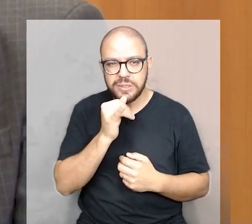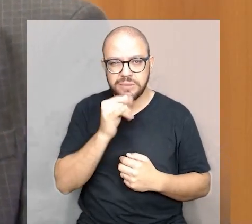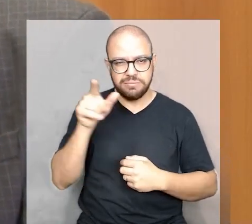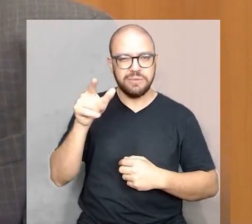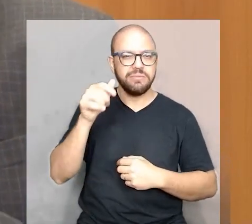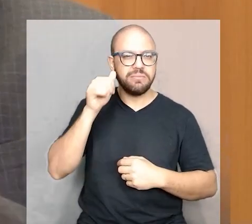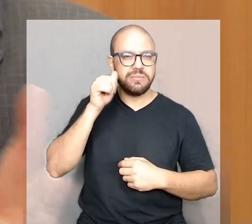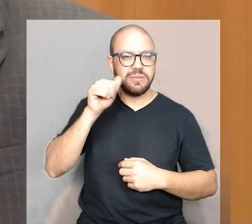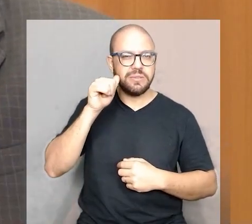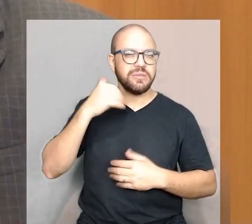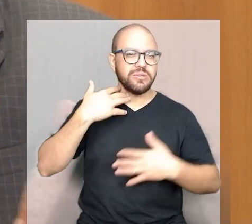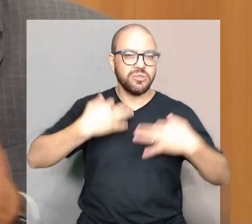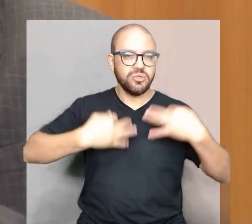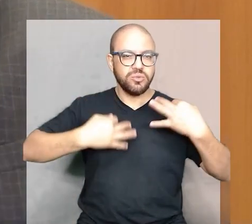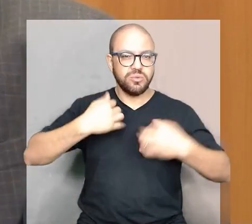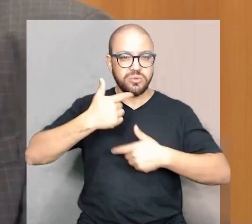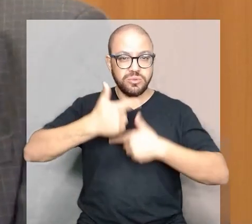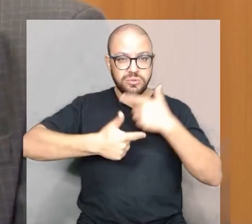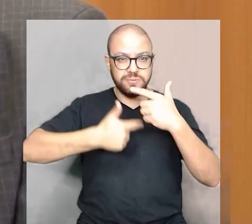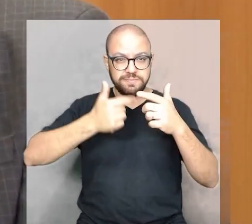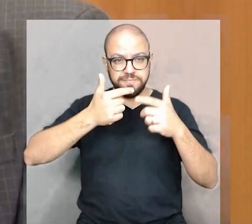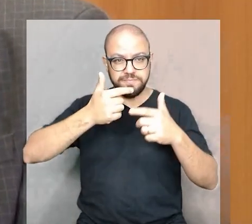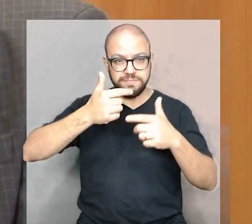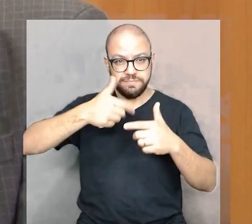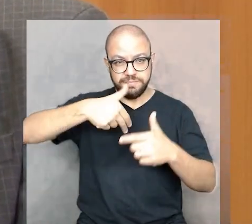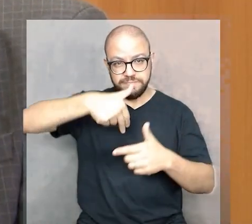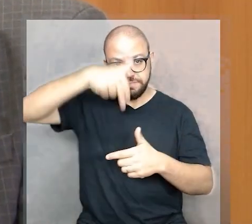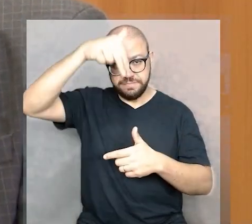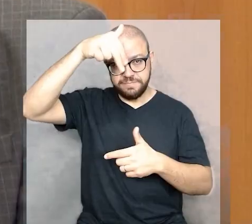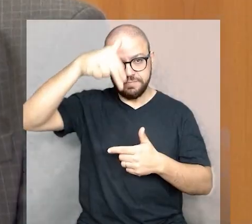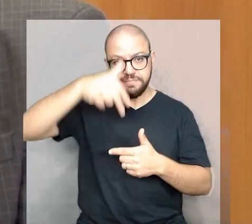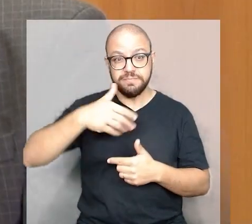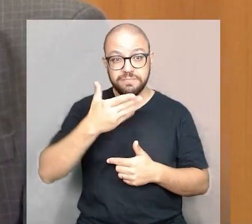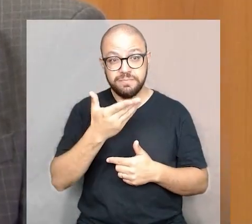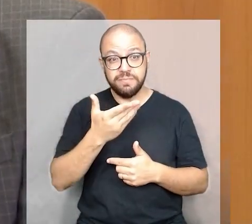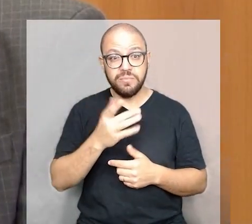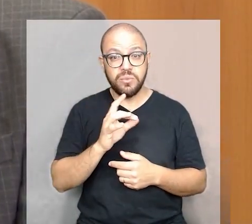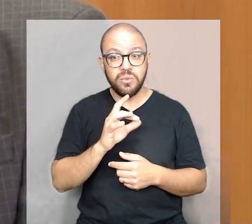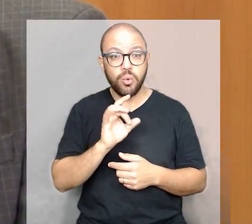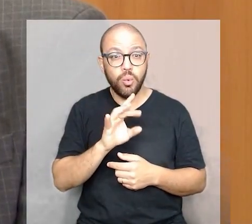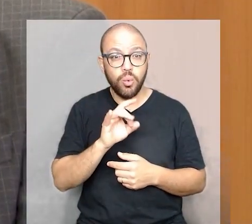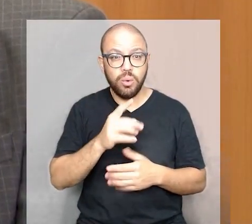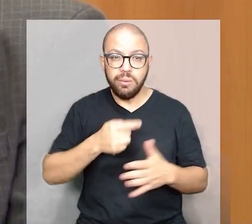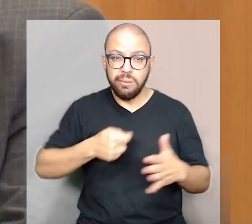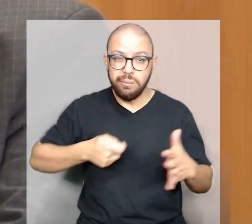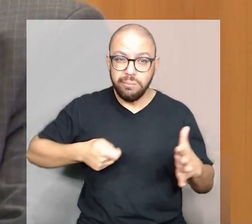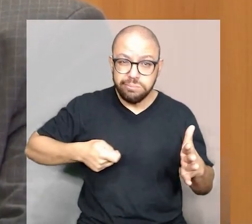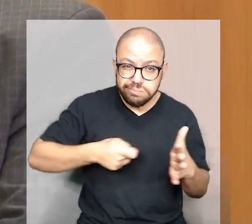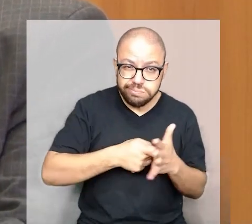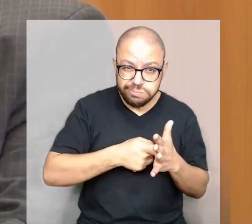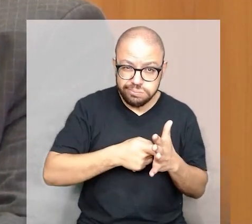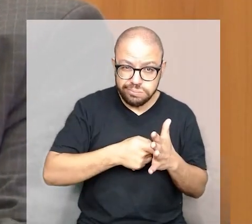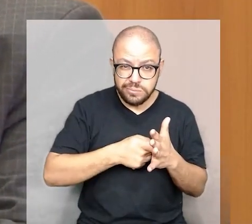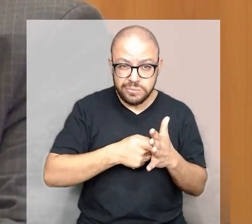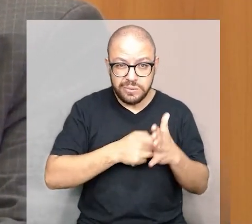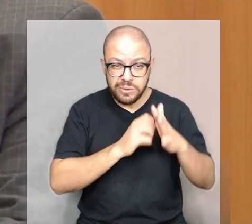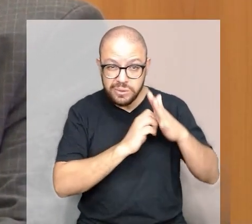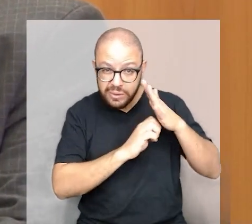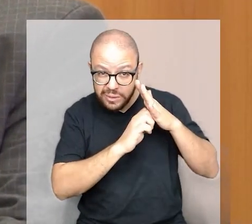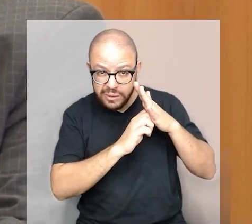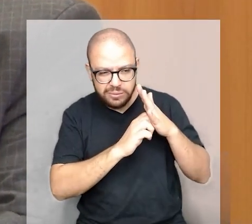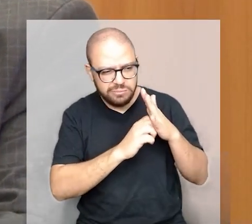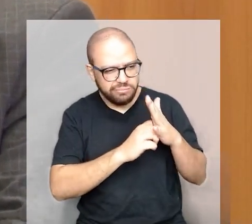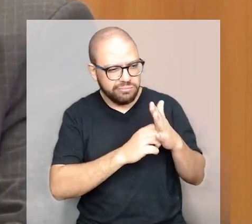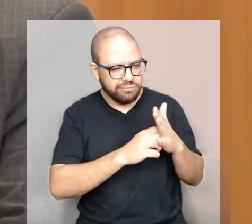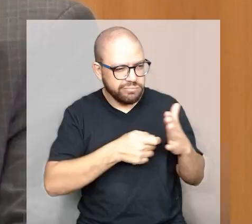exemplo, teve uma juíza do trabalho no norte, na região norte, que simplesmente suspendeu uma condenação que ela tinha dado